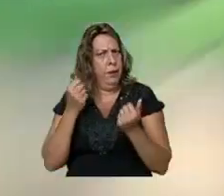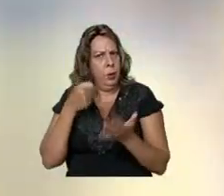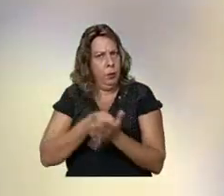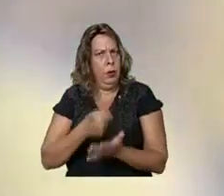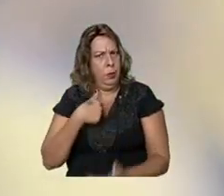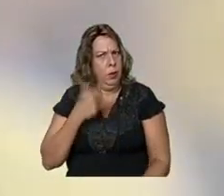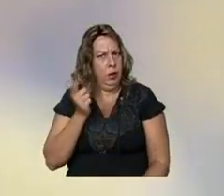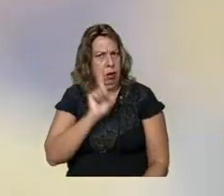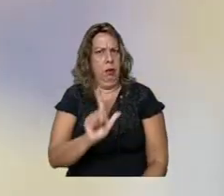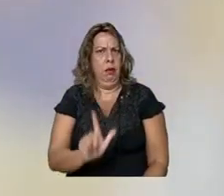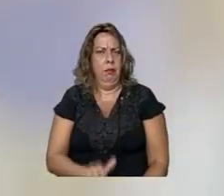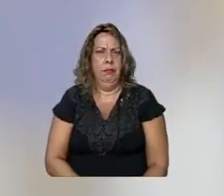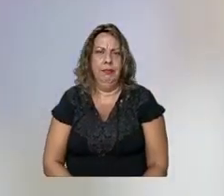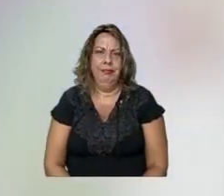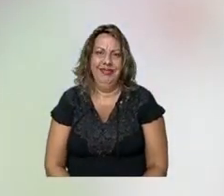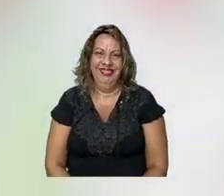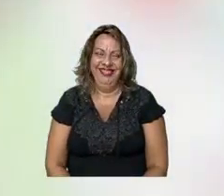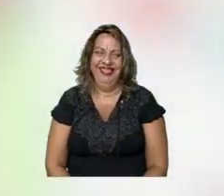contemplado.